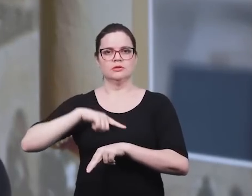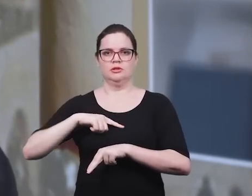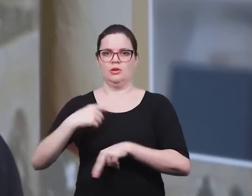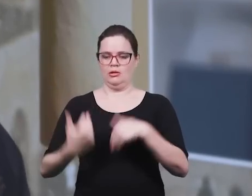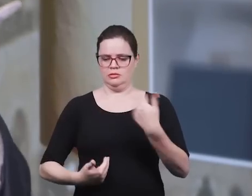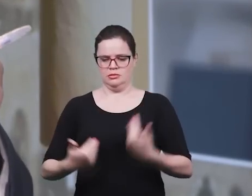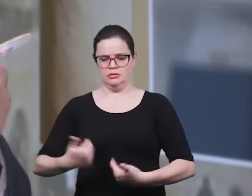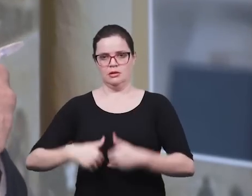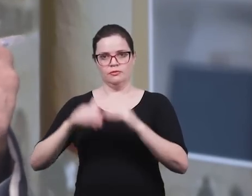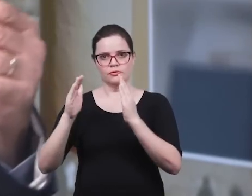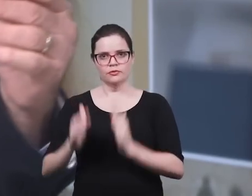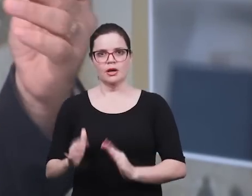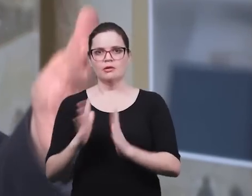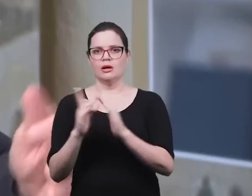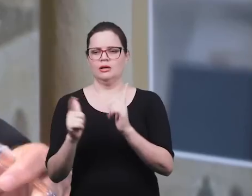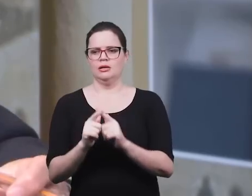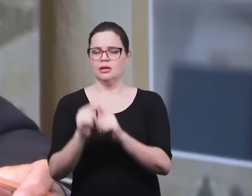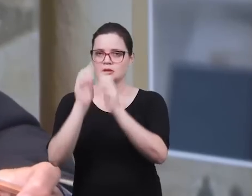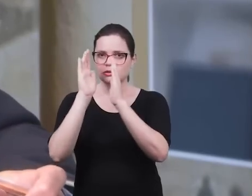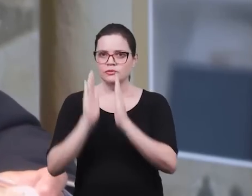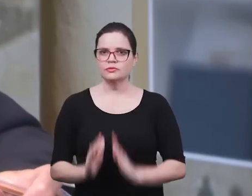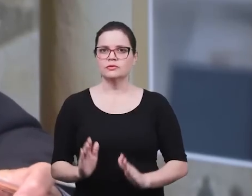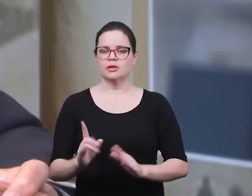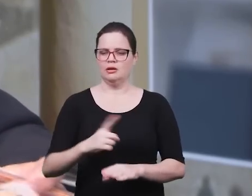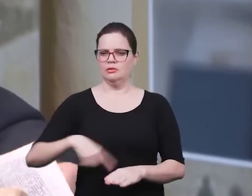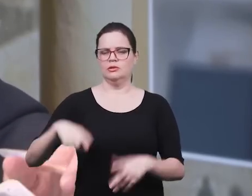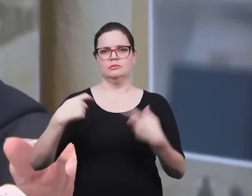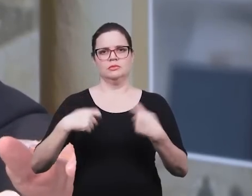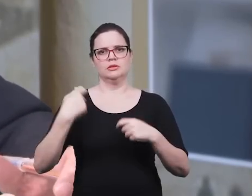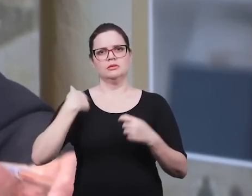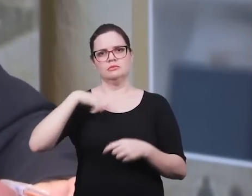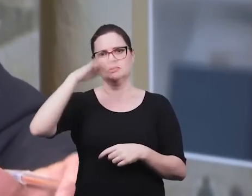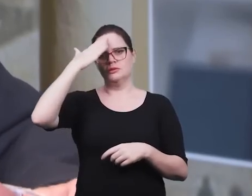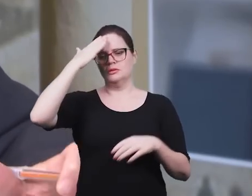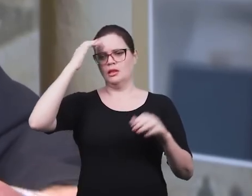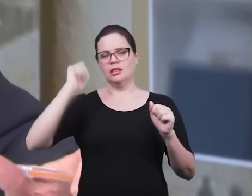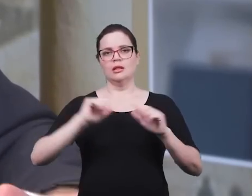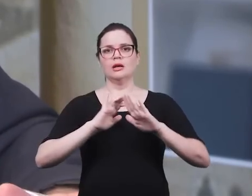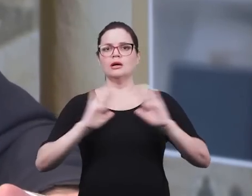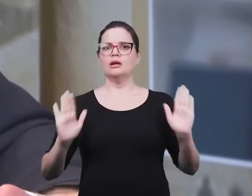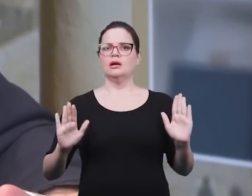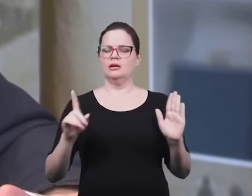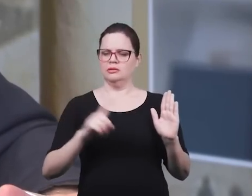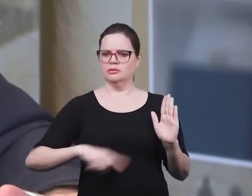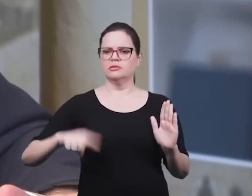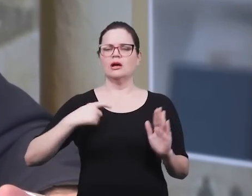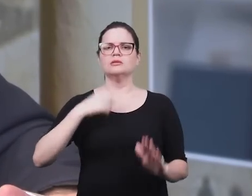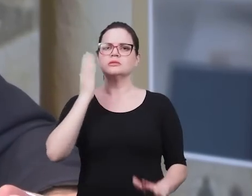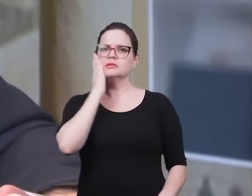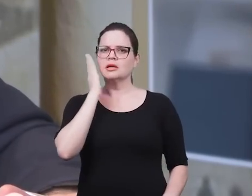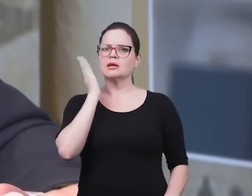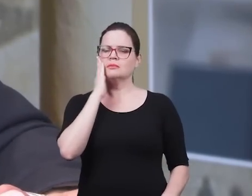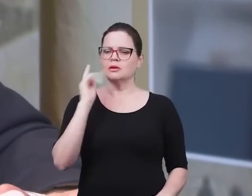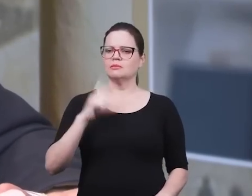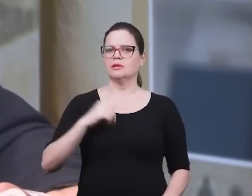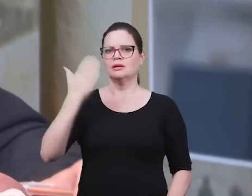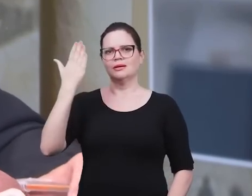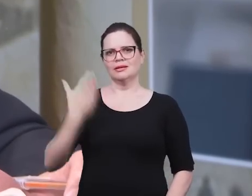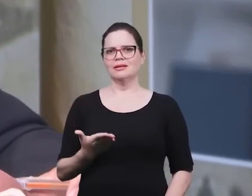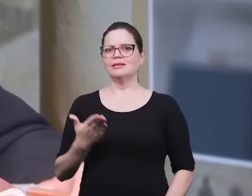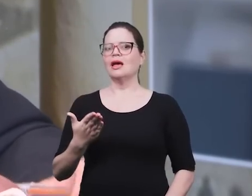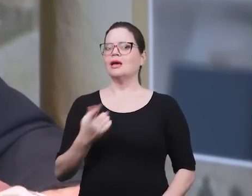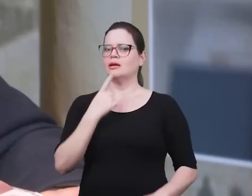agora falando da igreja, que é uma festa profética para a igreja também, a igreja usa esse recurso glorioso